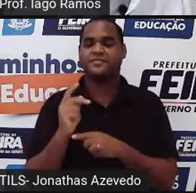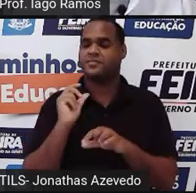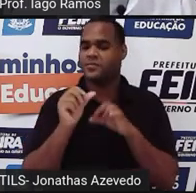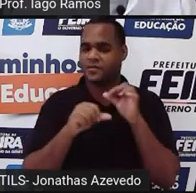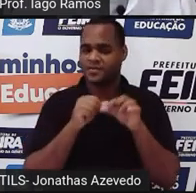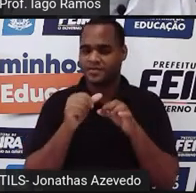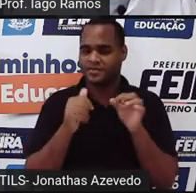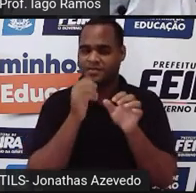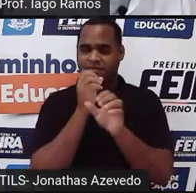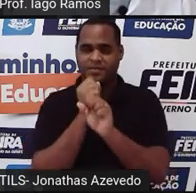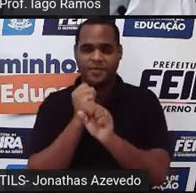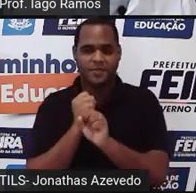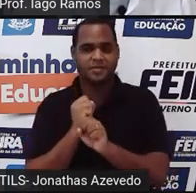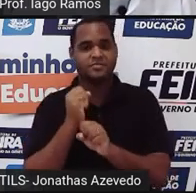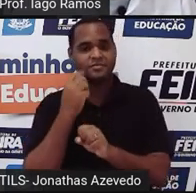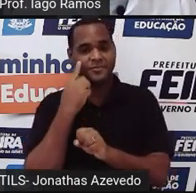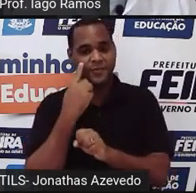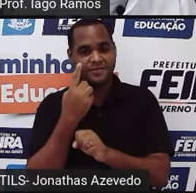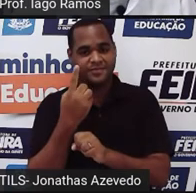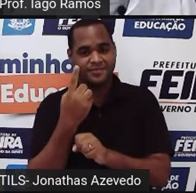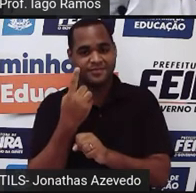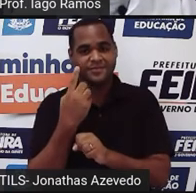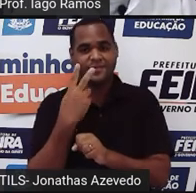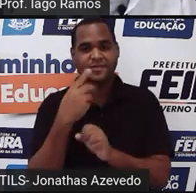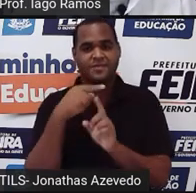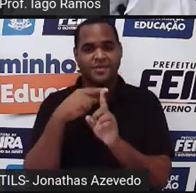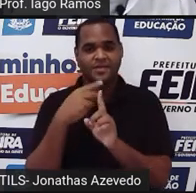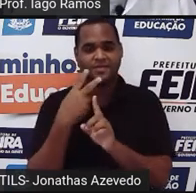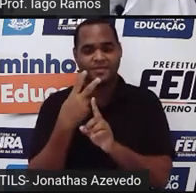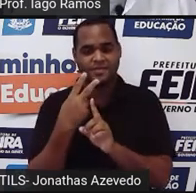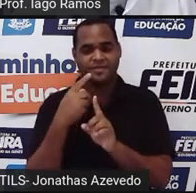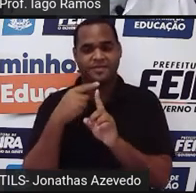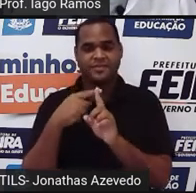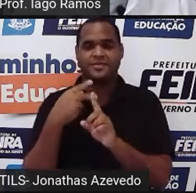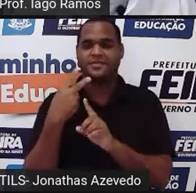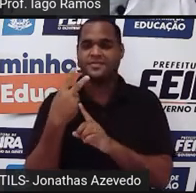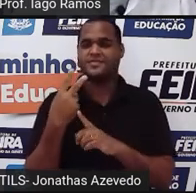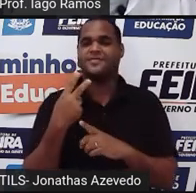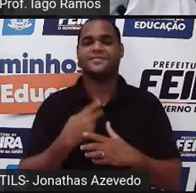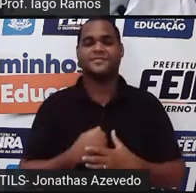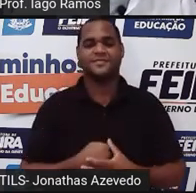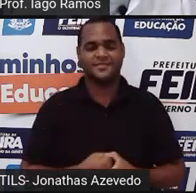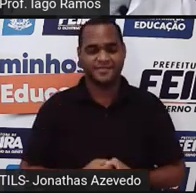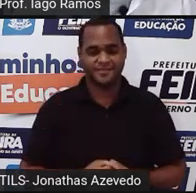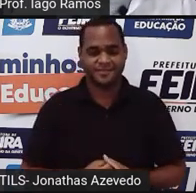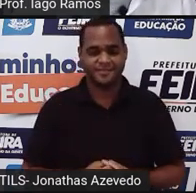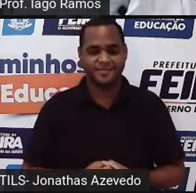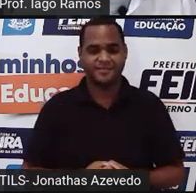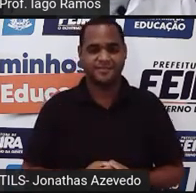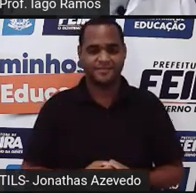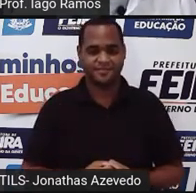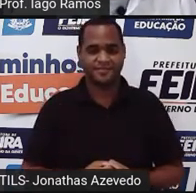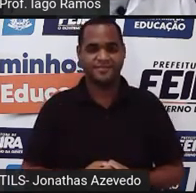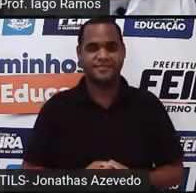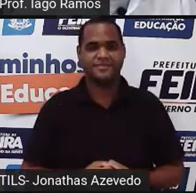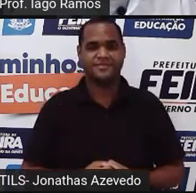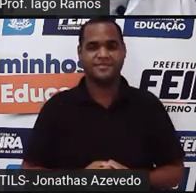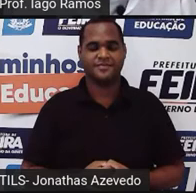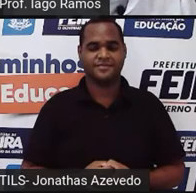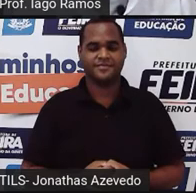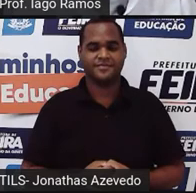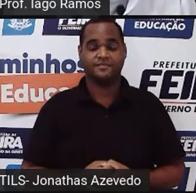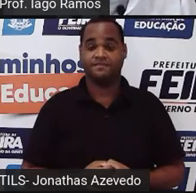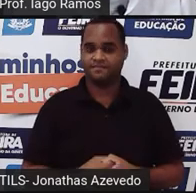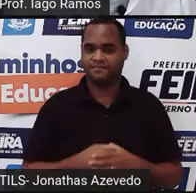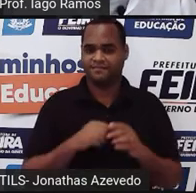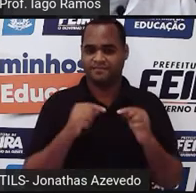fazer a soma com todos os expoentes dois mais dois mais dois Oi